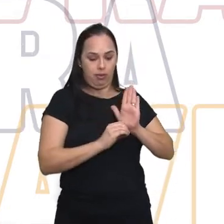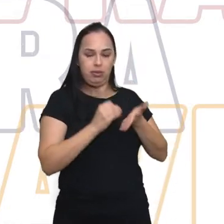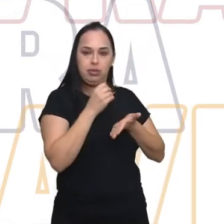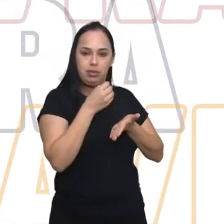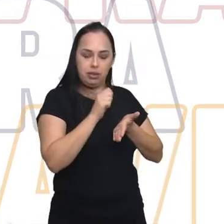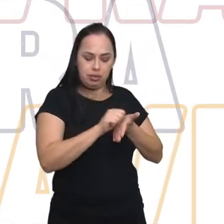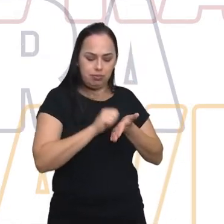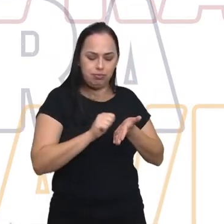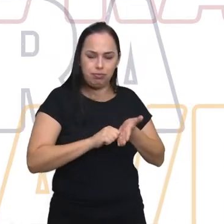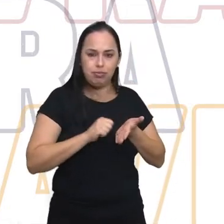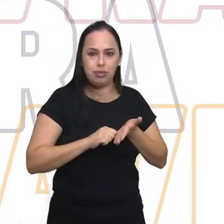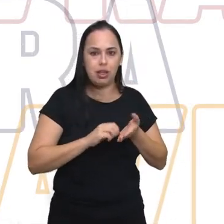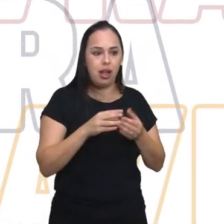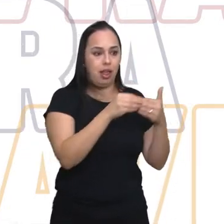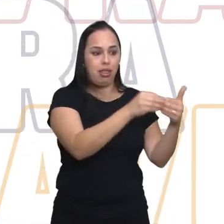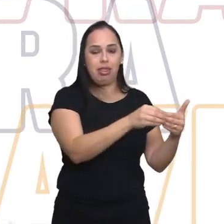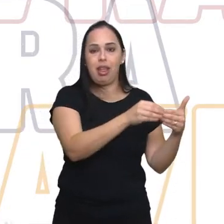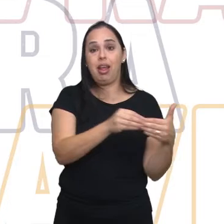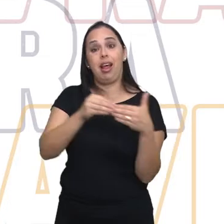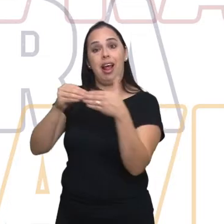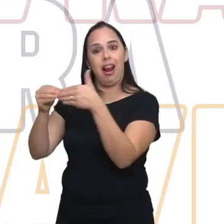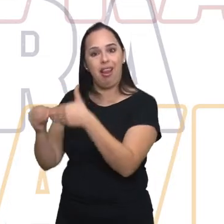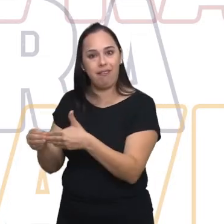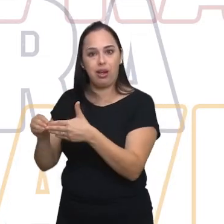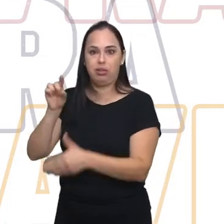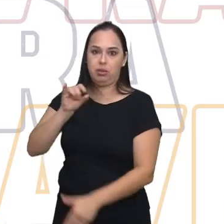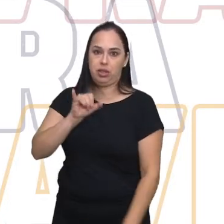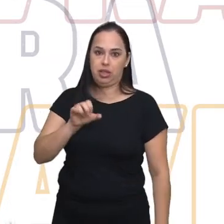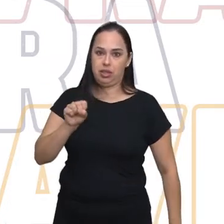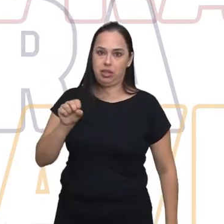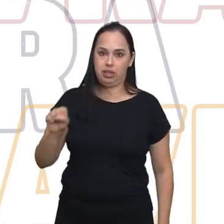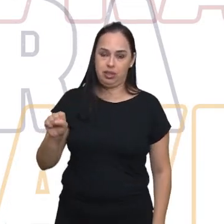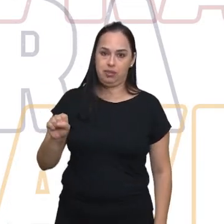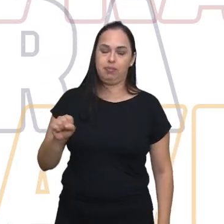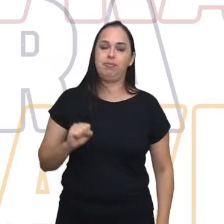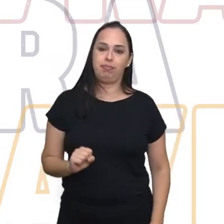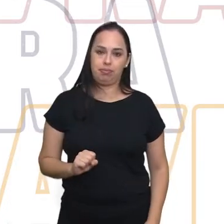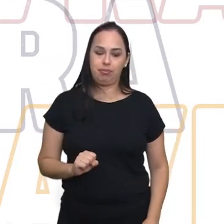esse problema todo eu descobri que era um número que estava diferente.